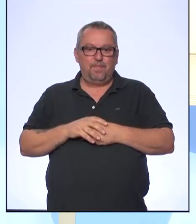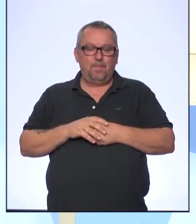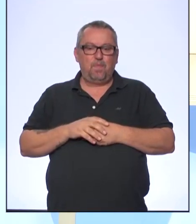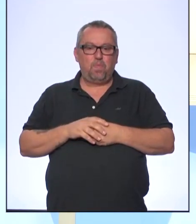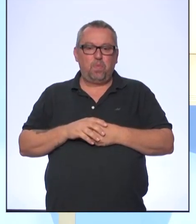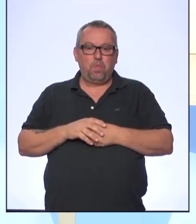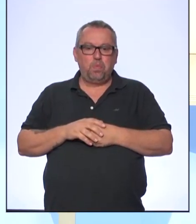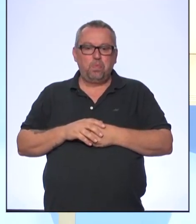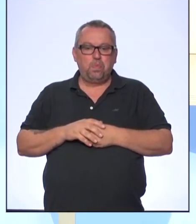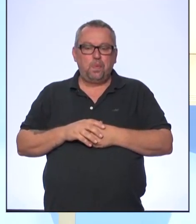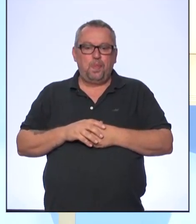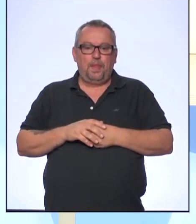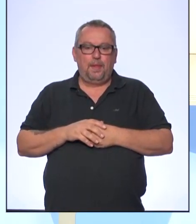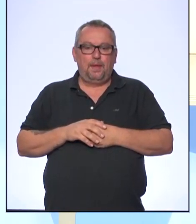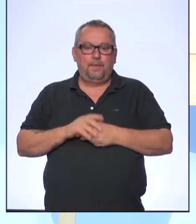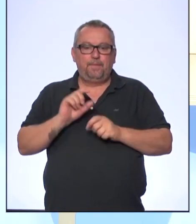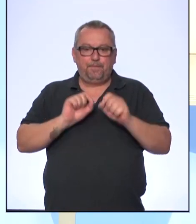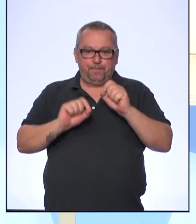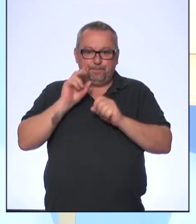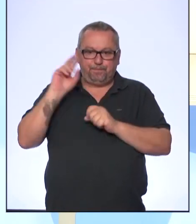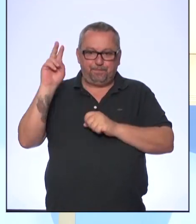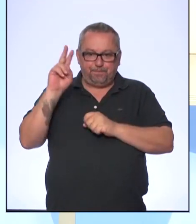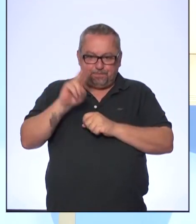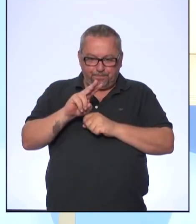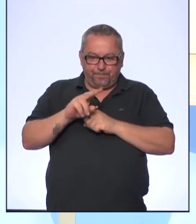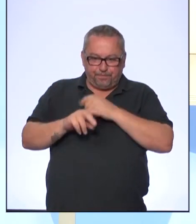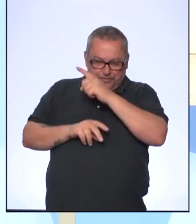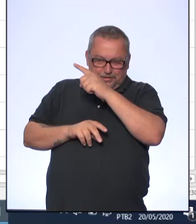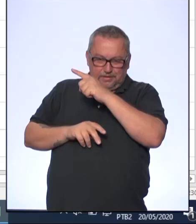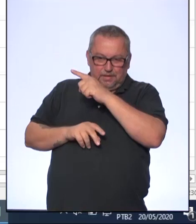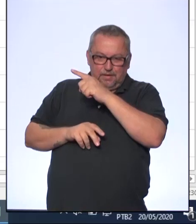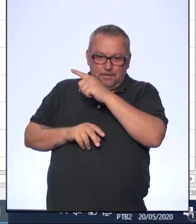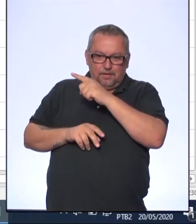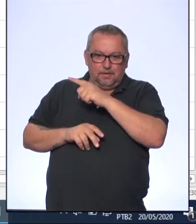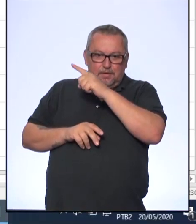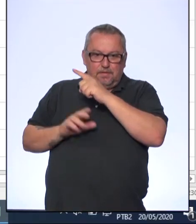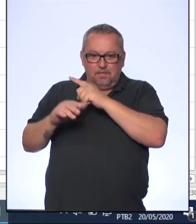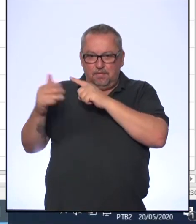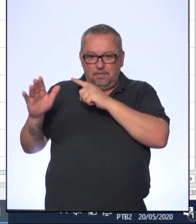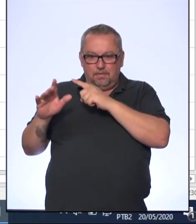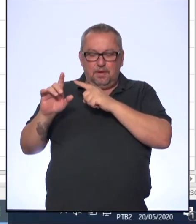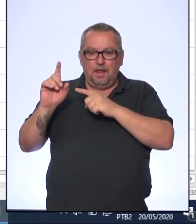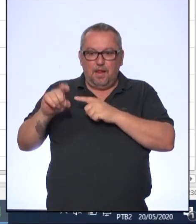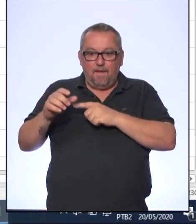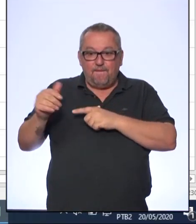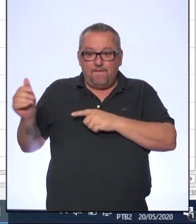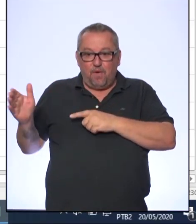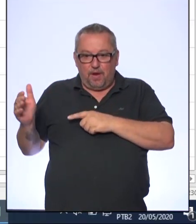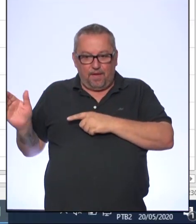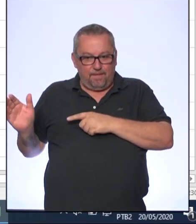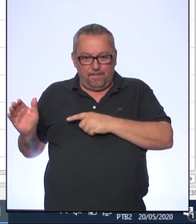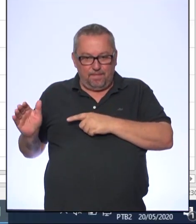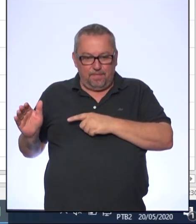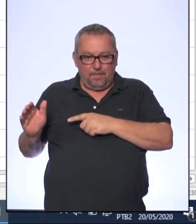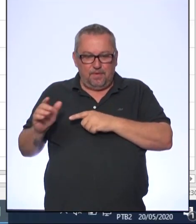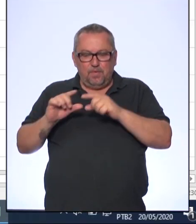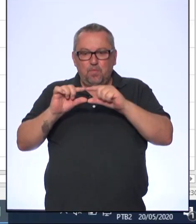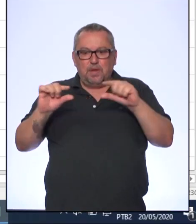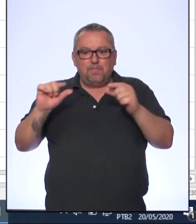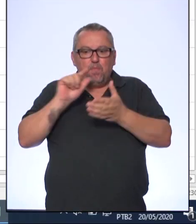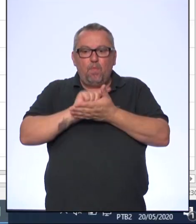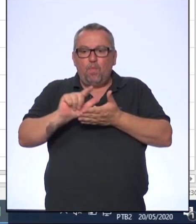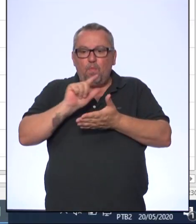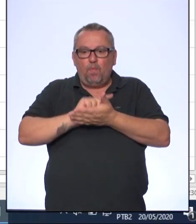Então, o que eu vou fazer? Tá vendo que eu vou clicar fora. Então, o que é clicar fora? Eu estou clicando numa célula